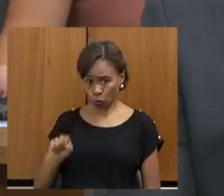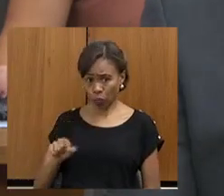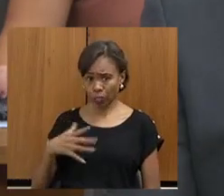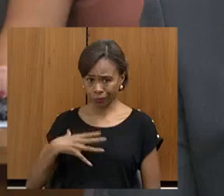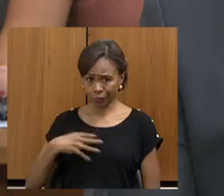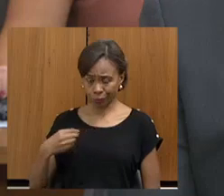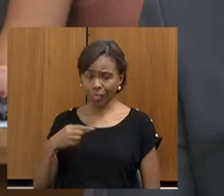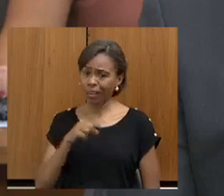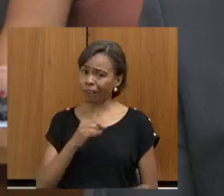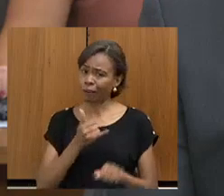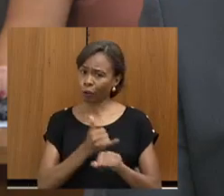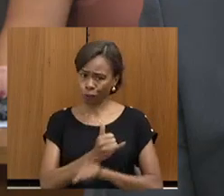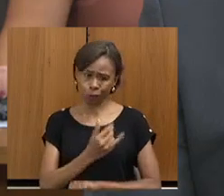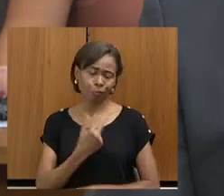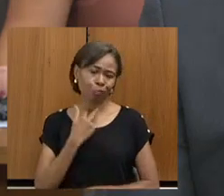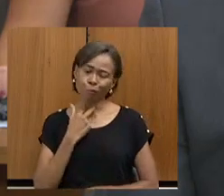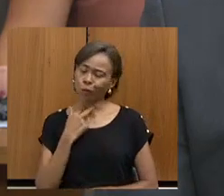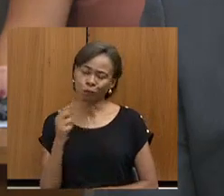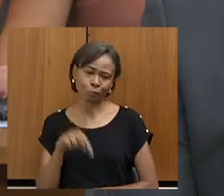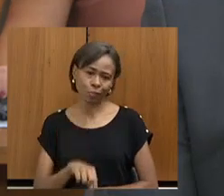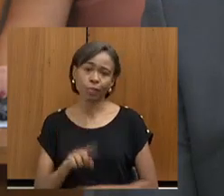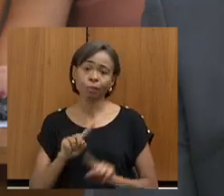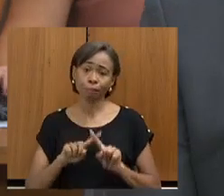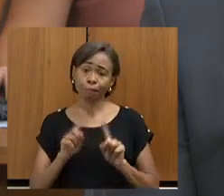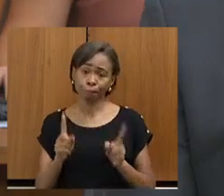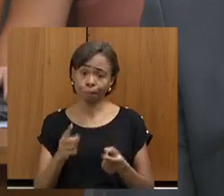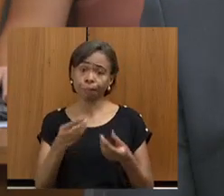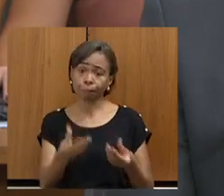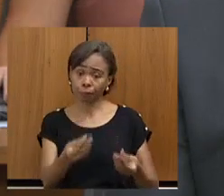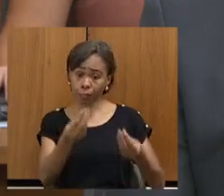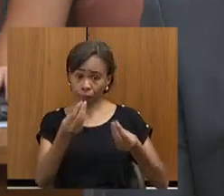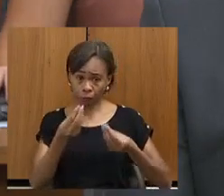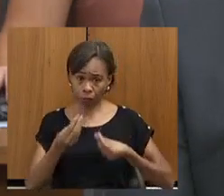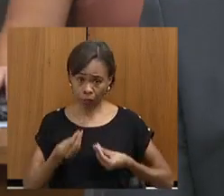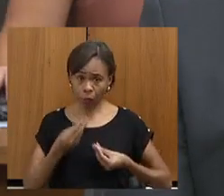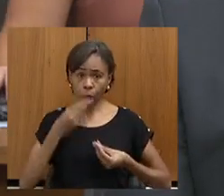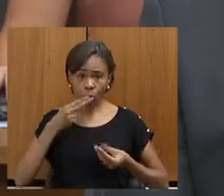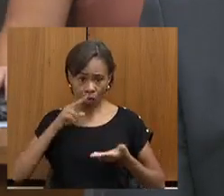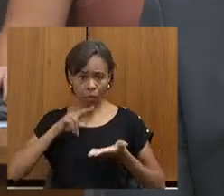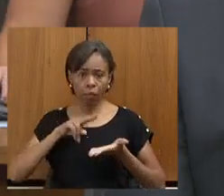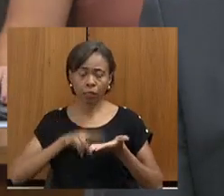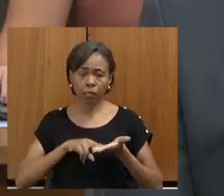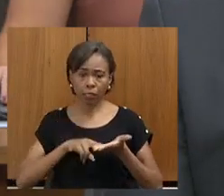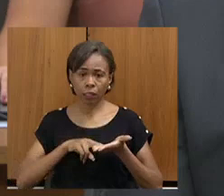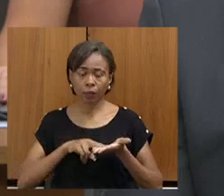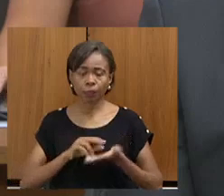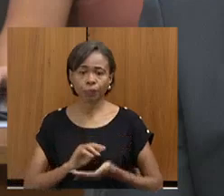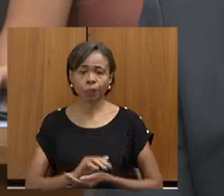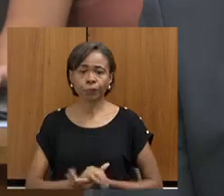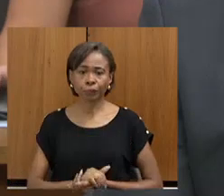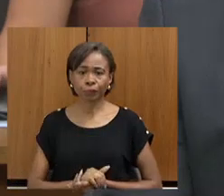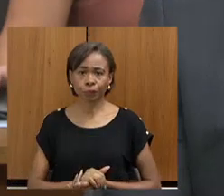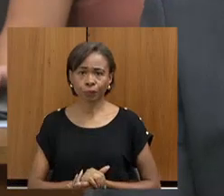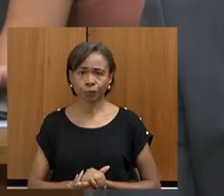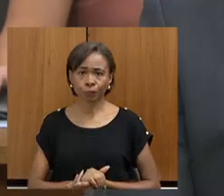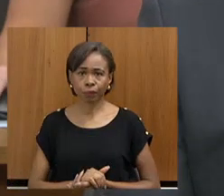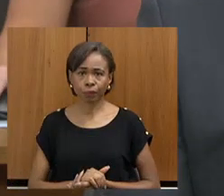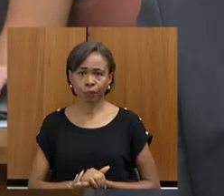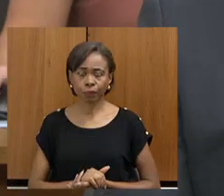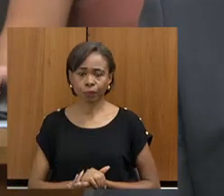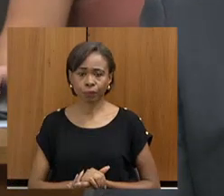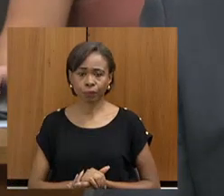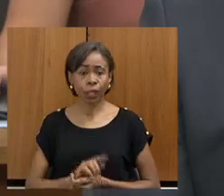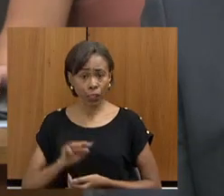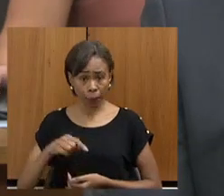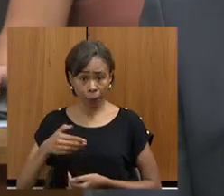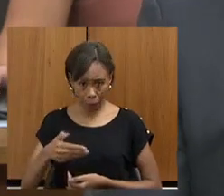presente, mas encaminhou aqui para a comissão uma carta e daqui a pouquinho também eu vou fazer